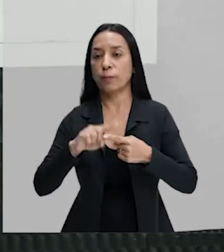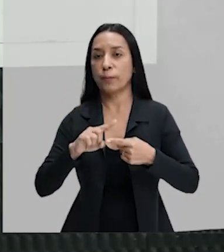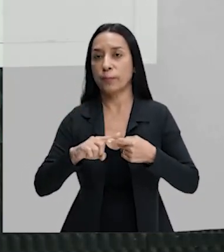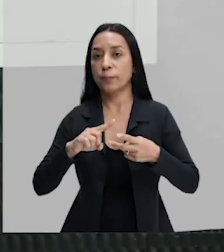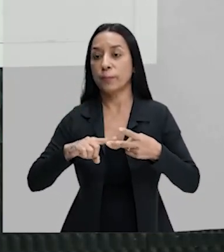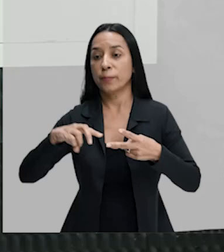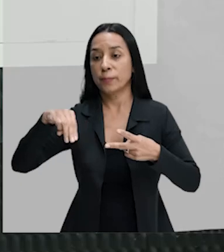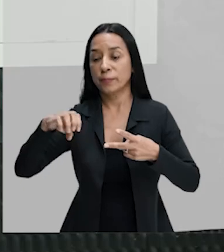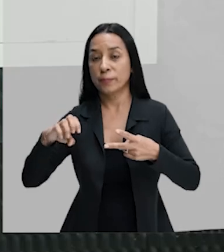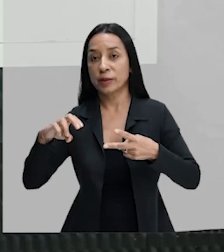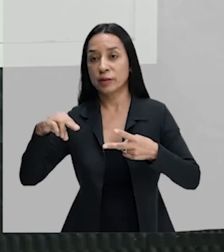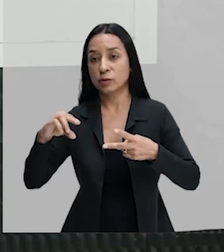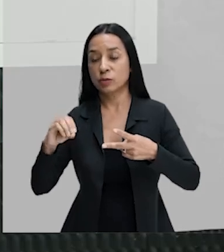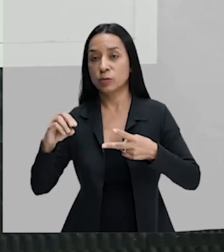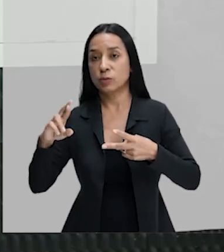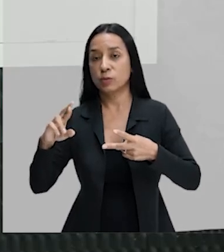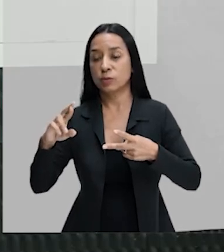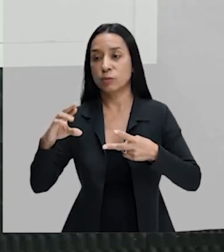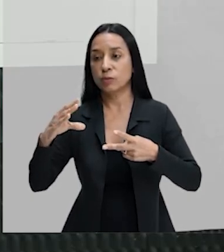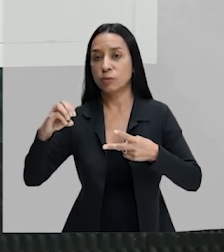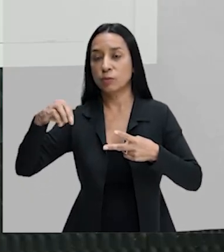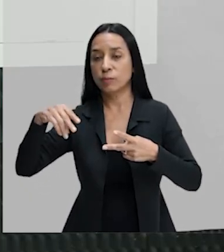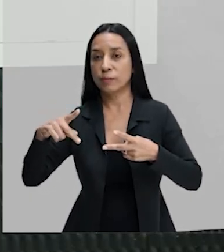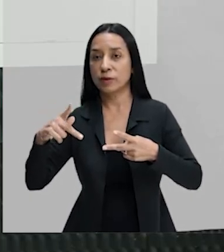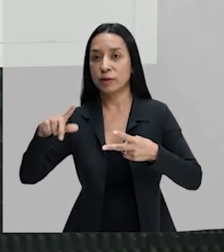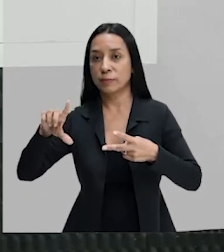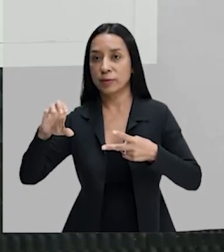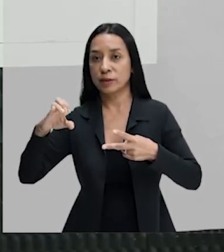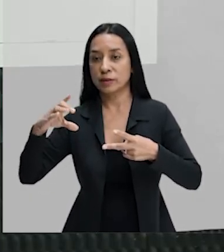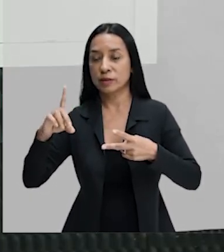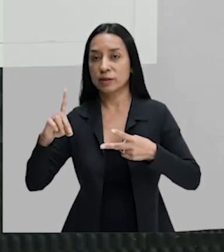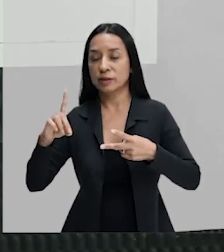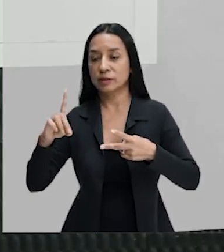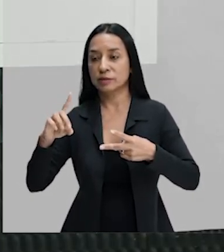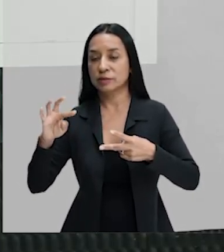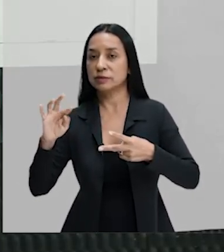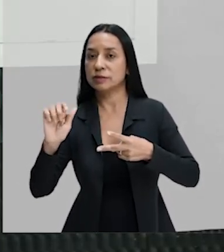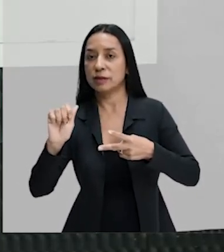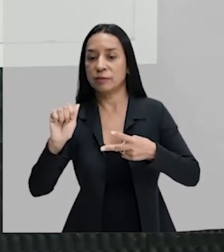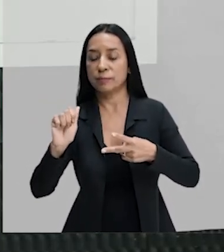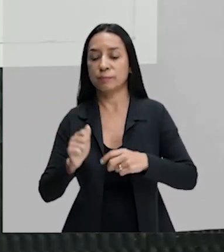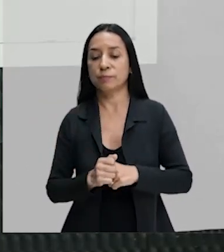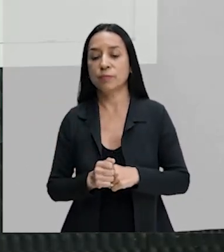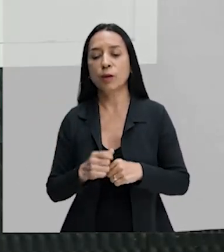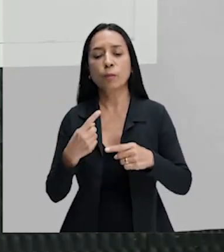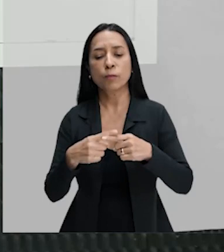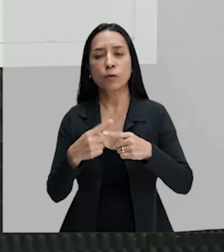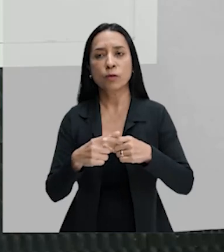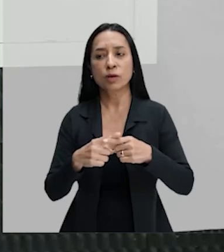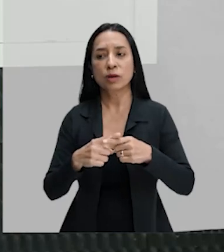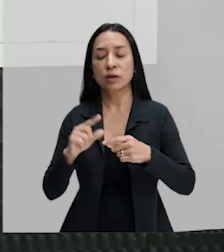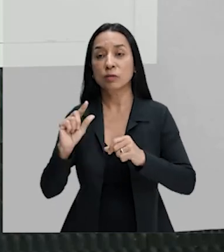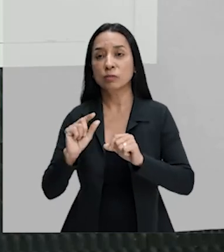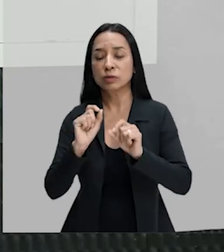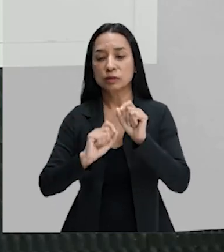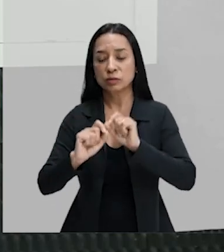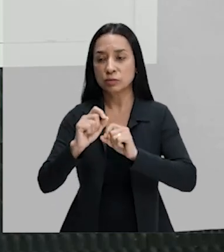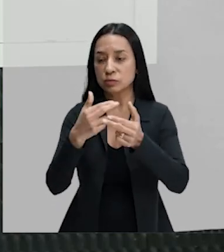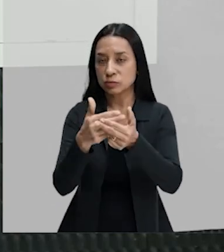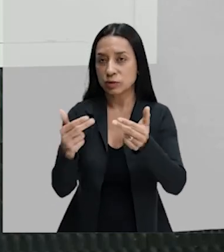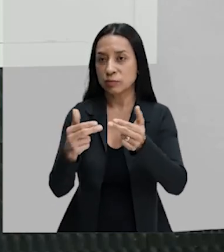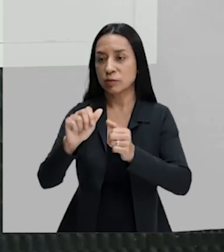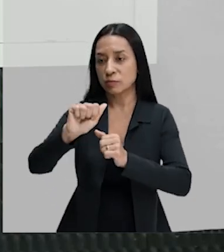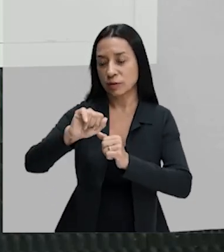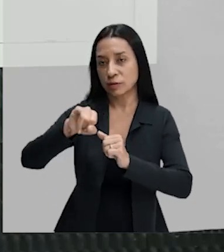falar de menor complementar D e J, tá? Porque é o menor complementar de um elemento A e